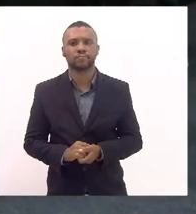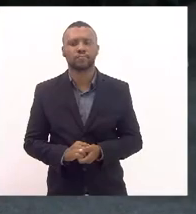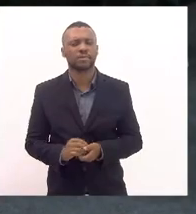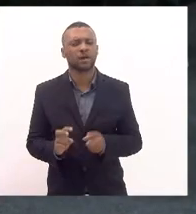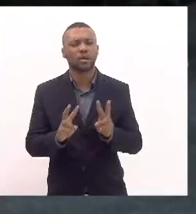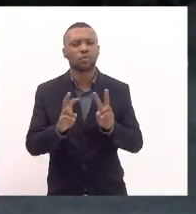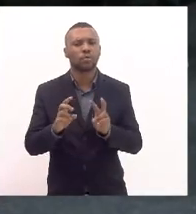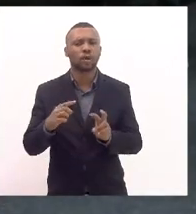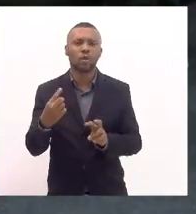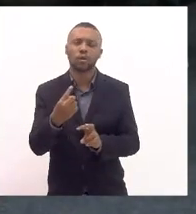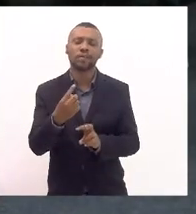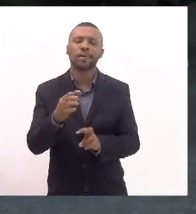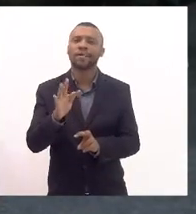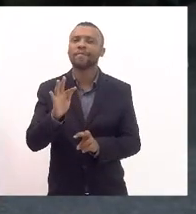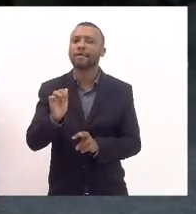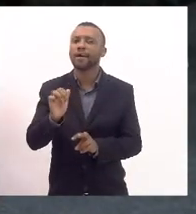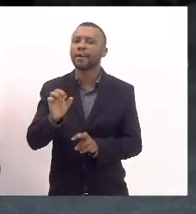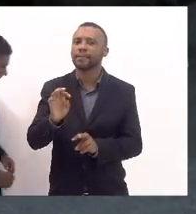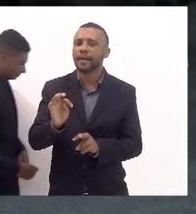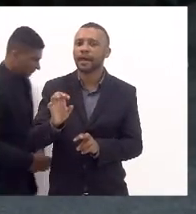a nossa Faetec